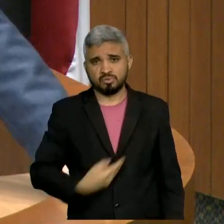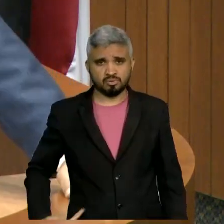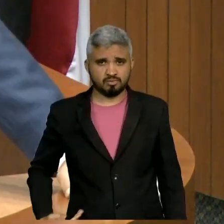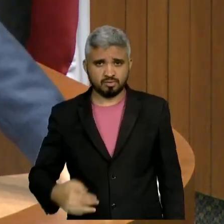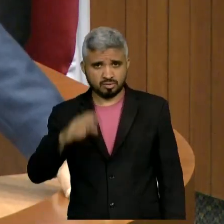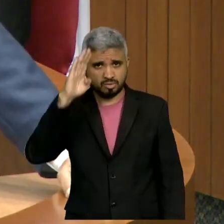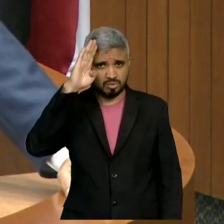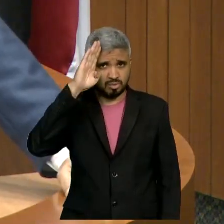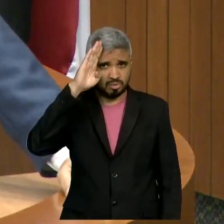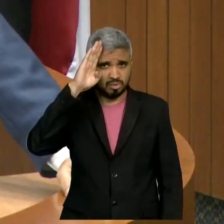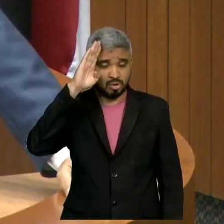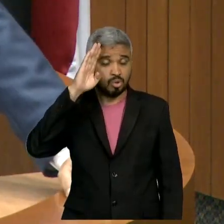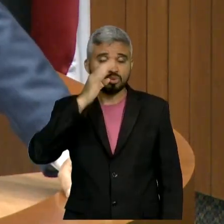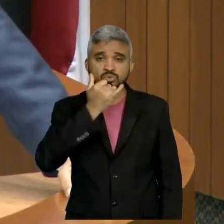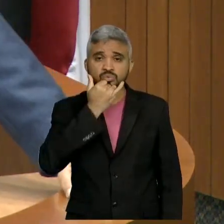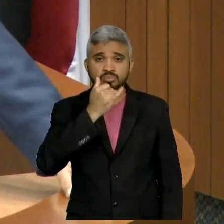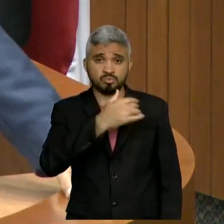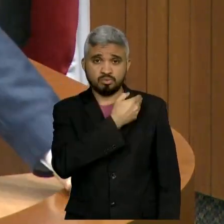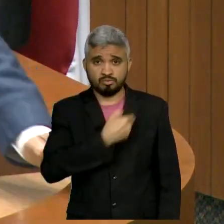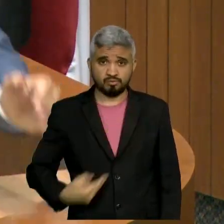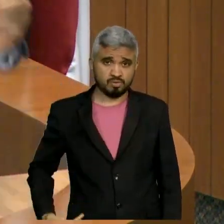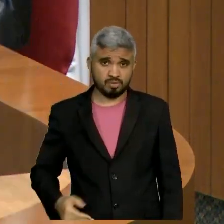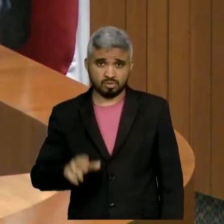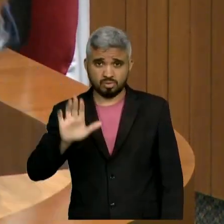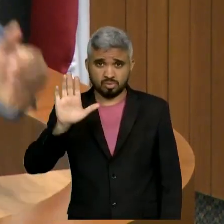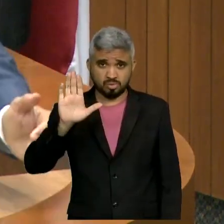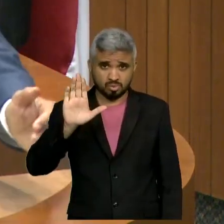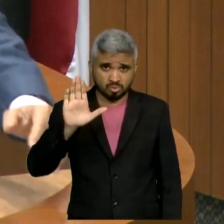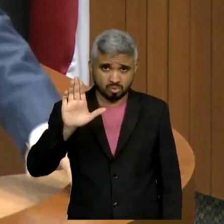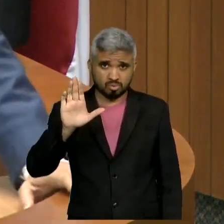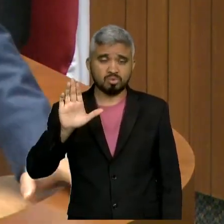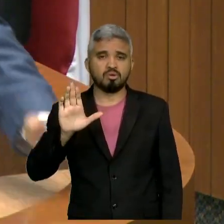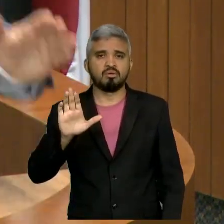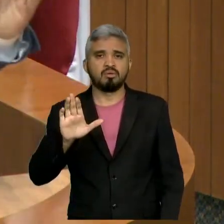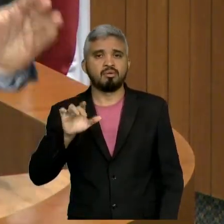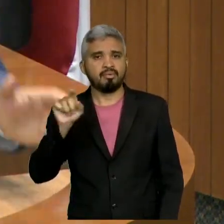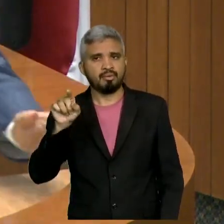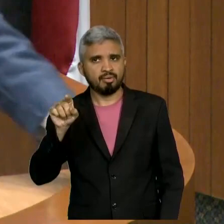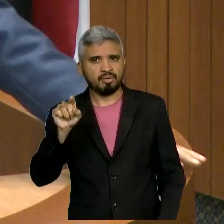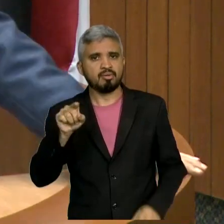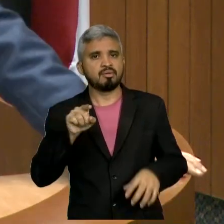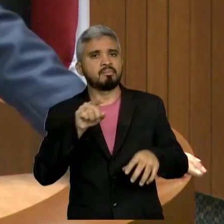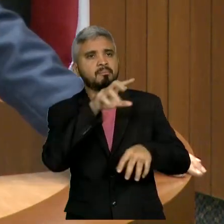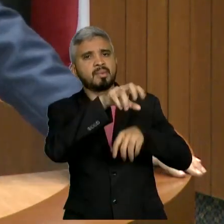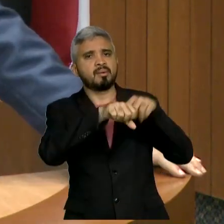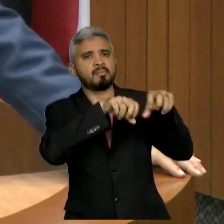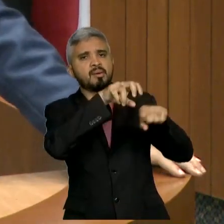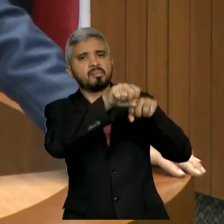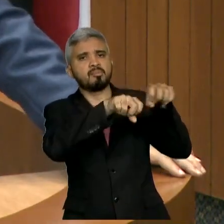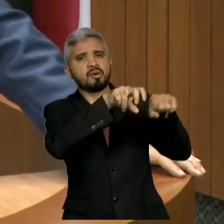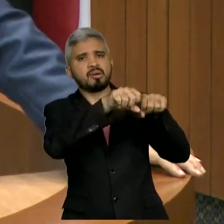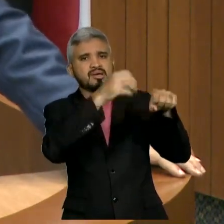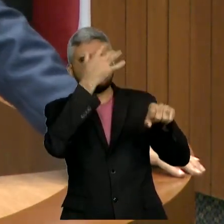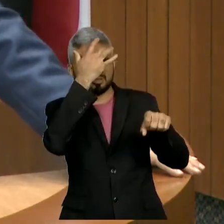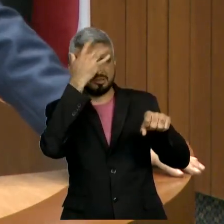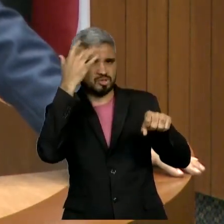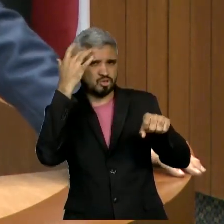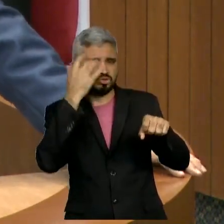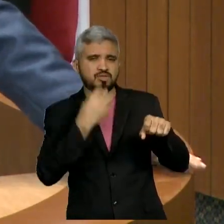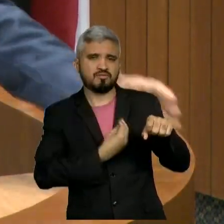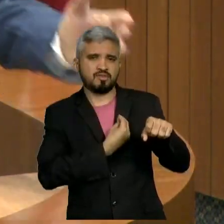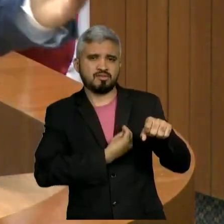tido a competência e a humanidade de repatriar centenas de brasileiros que estavam em